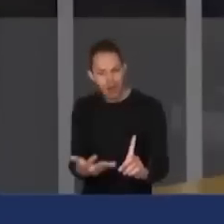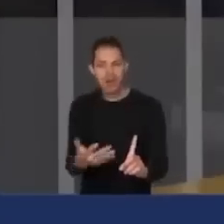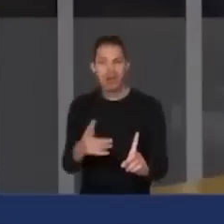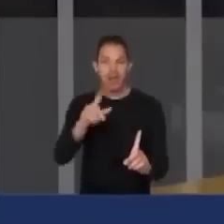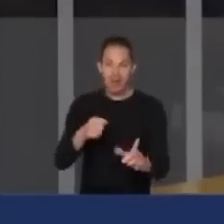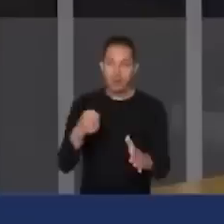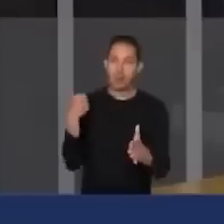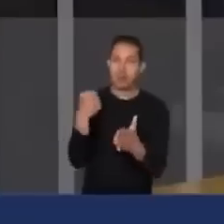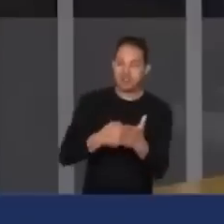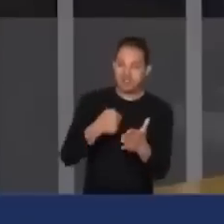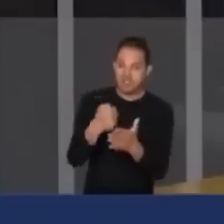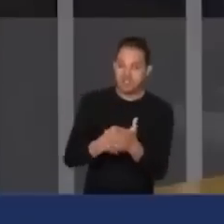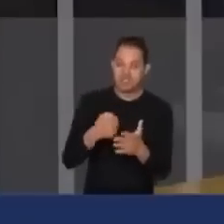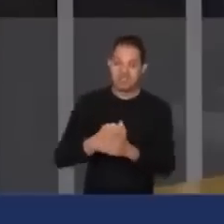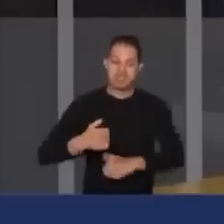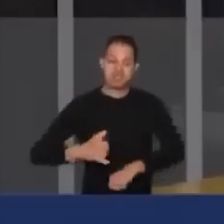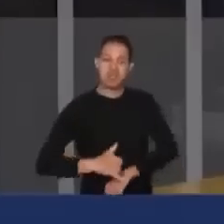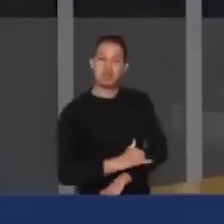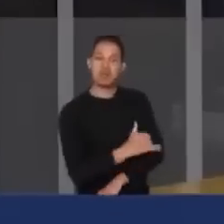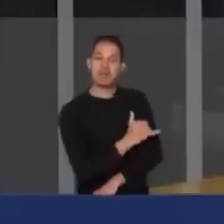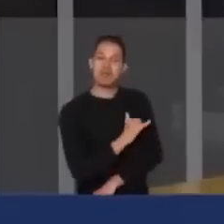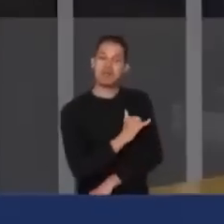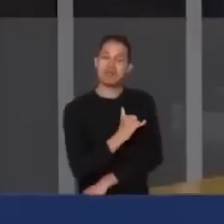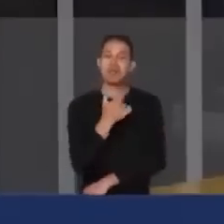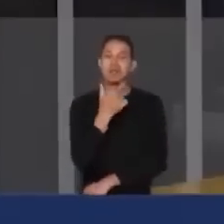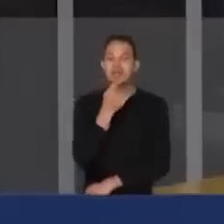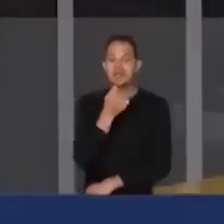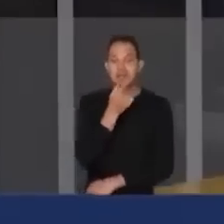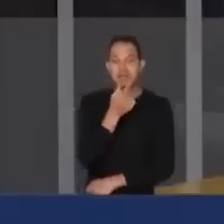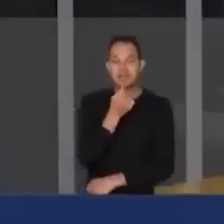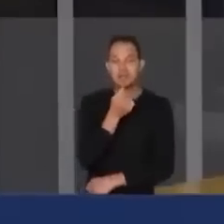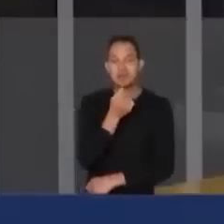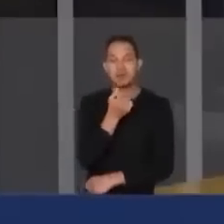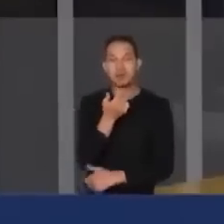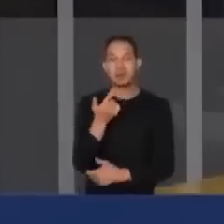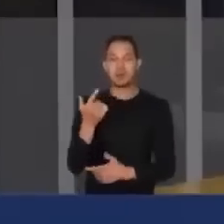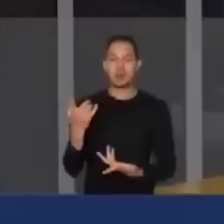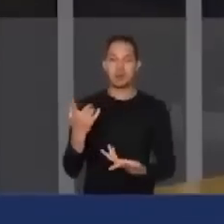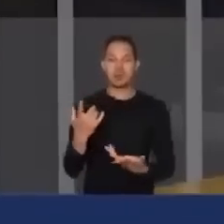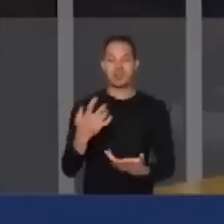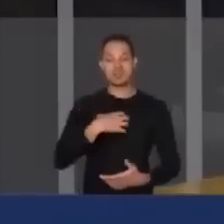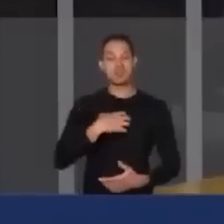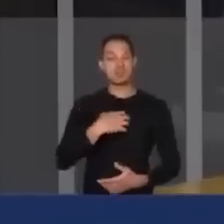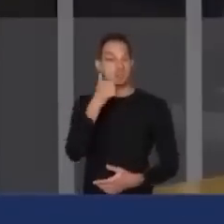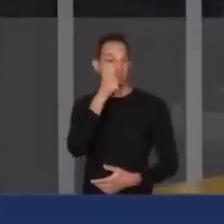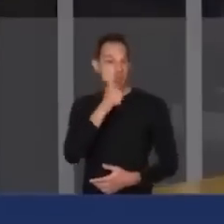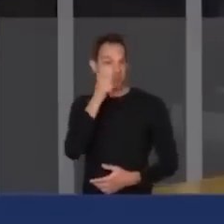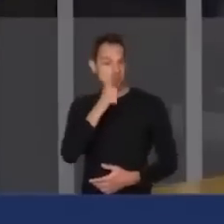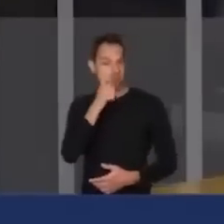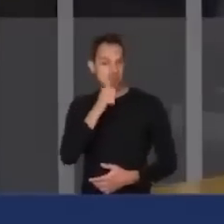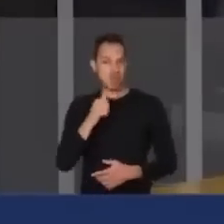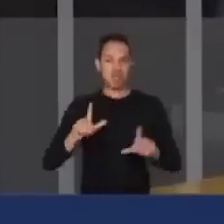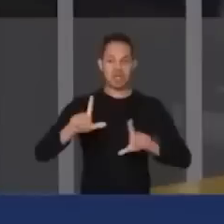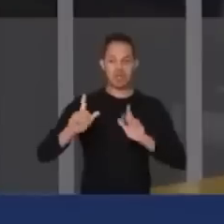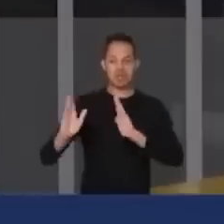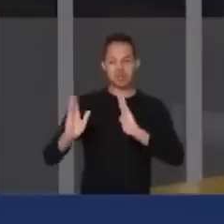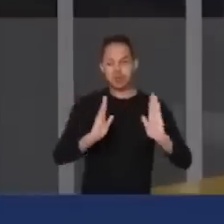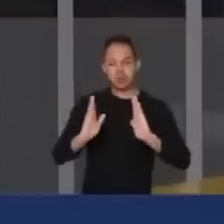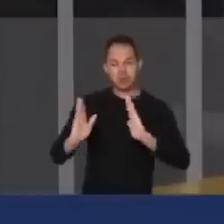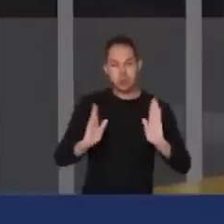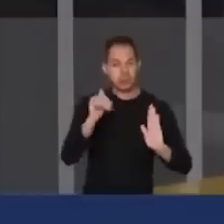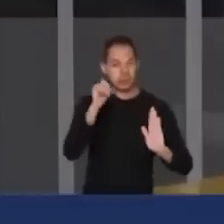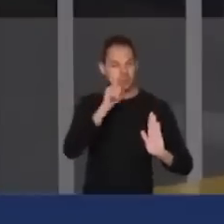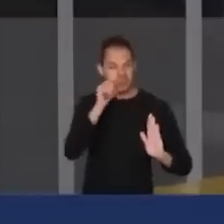um ativista da obesidade. A Hershey's, por exemplo, também colocou um homem que se sente uma mulher na propaganda das